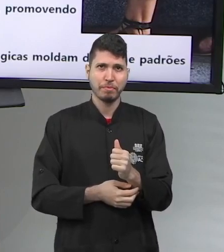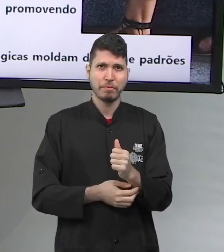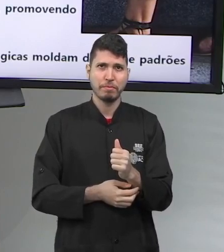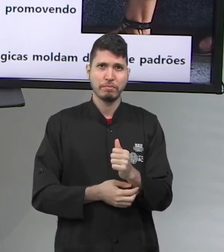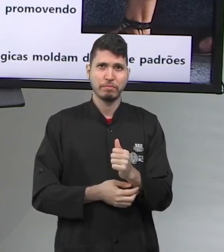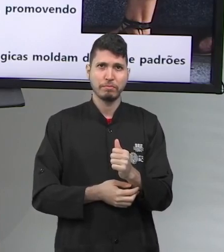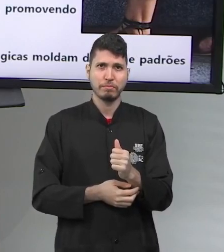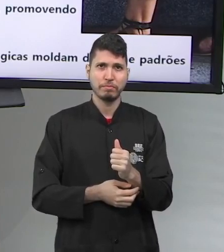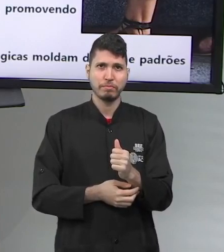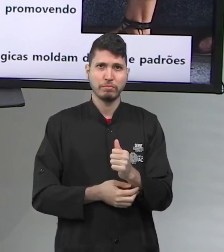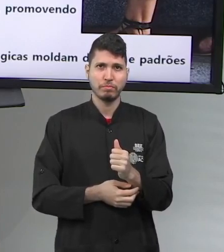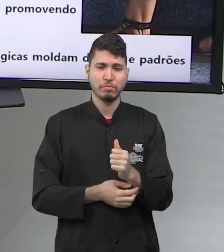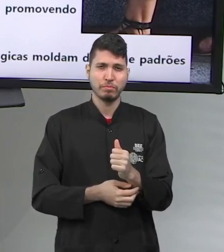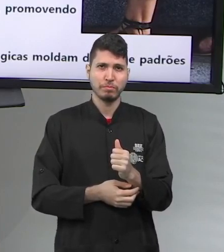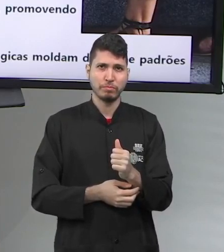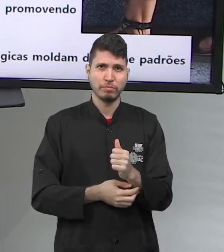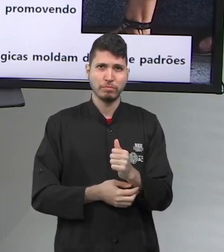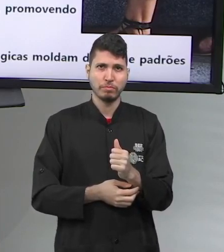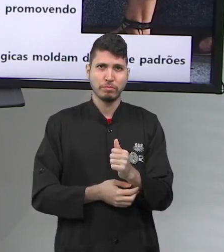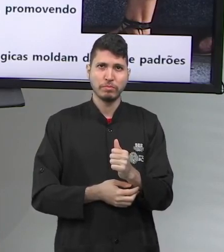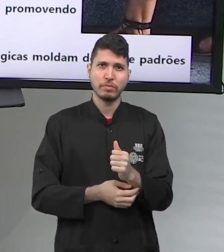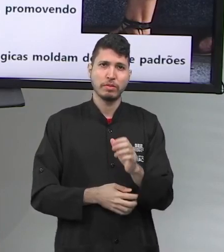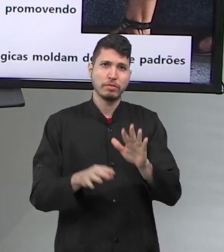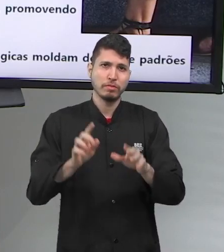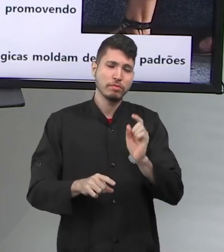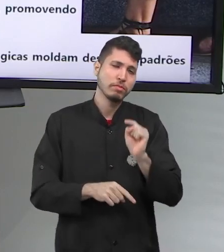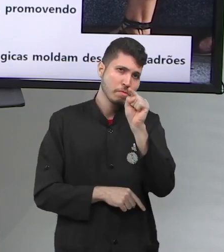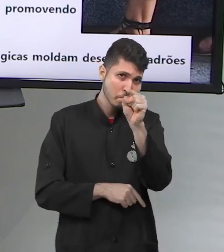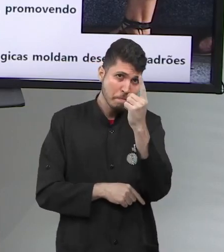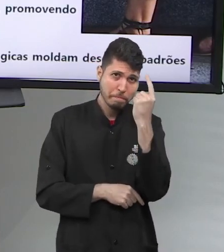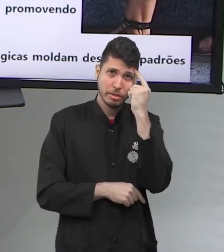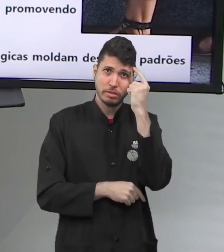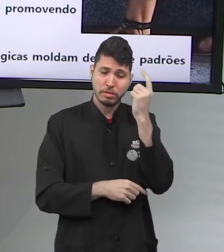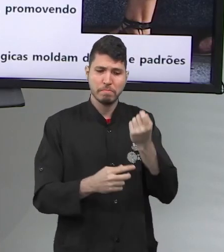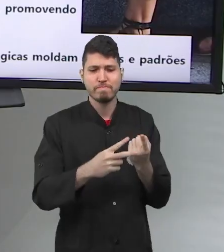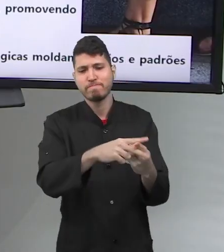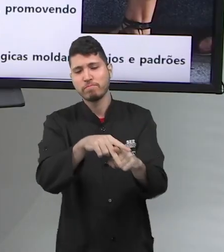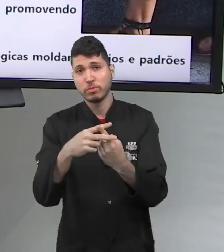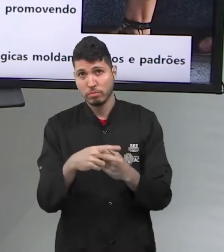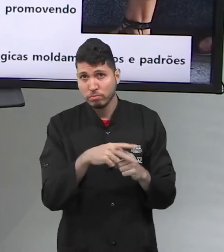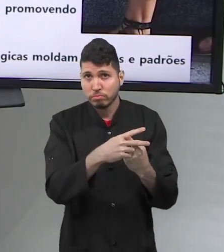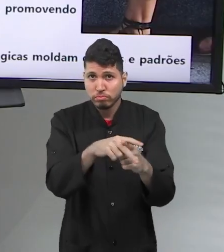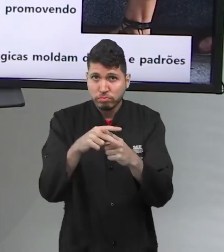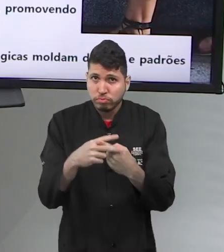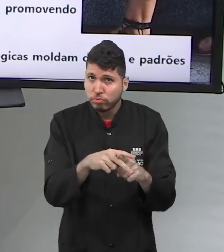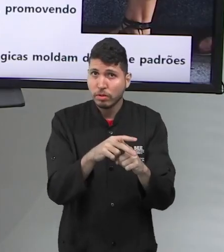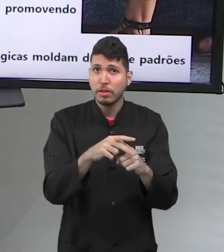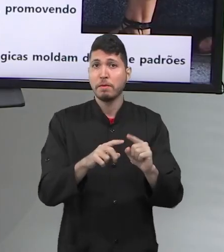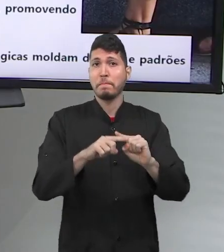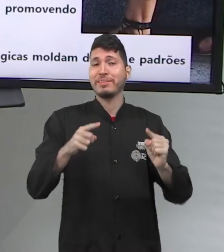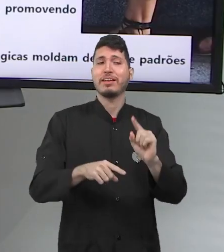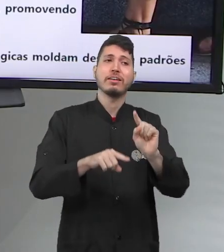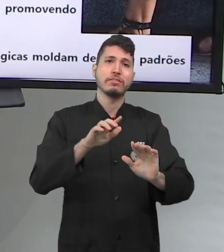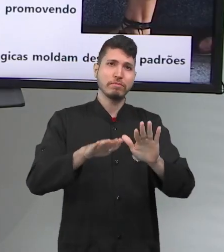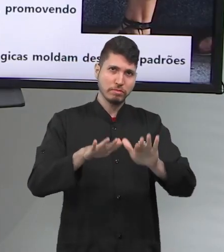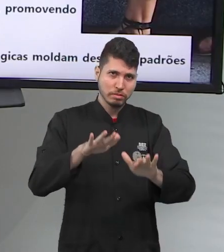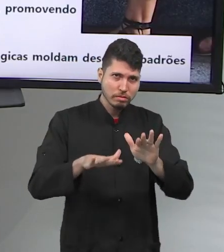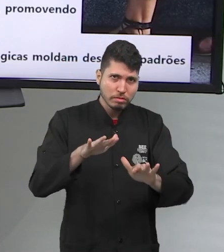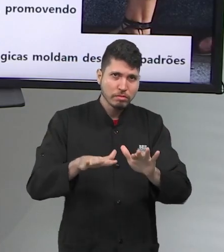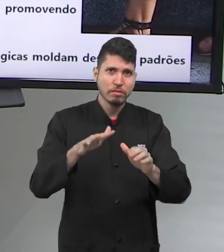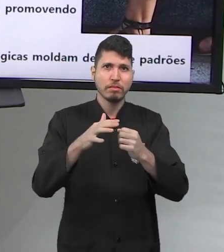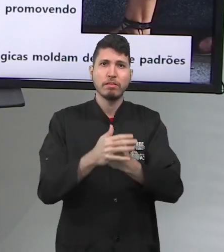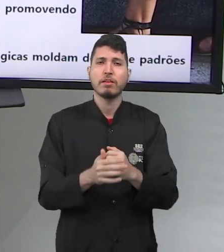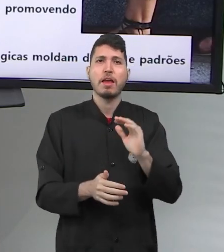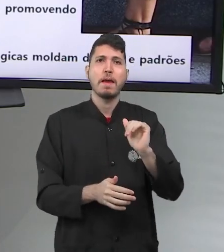você dar uma manutenção no equipamento. Às vezes a manutenção, o valor da manutenção, ela